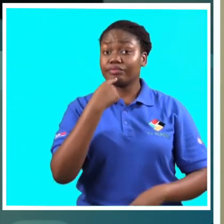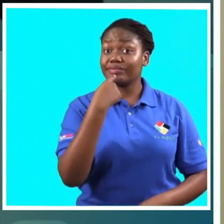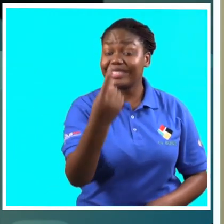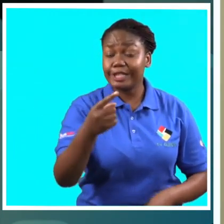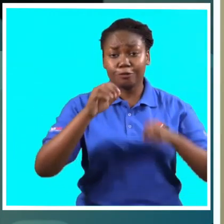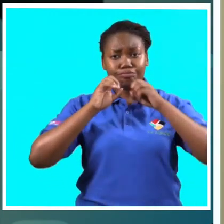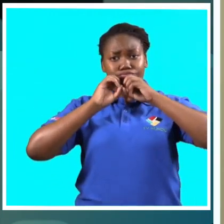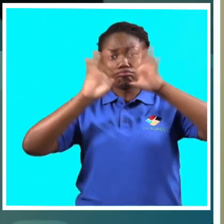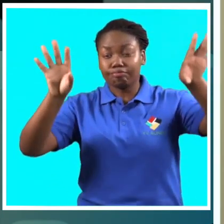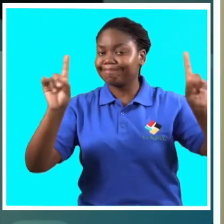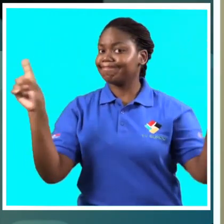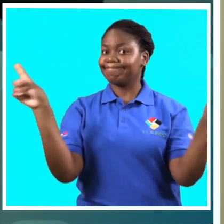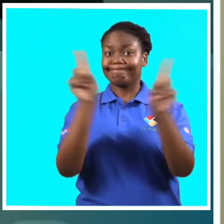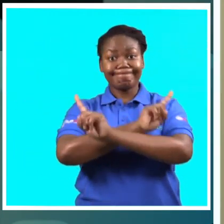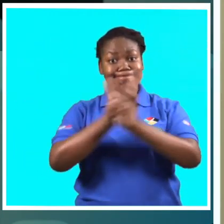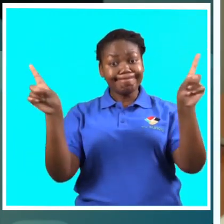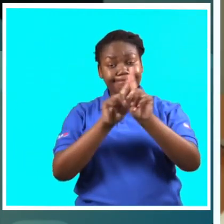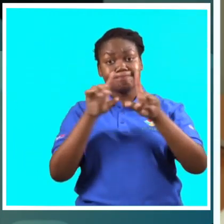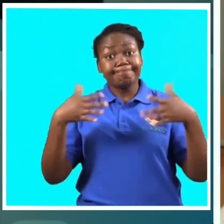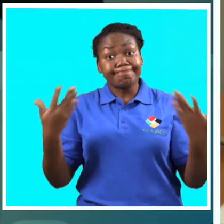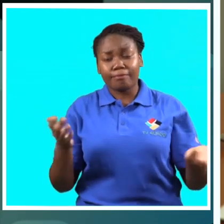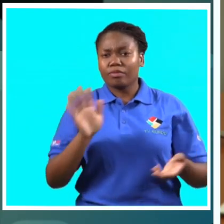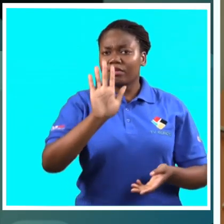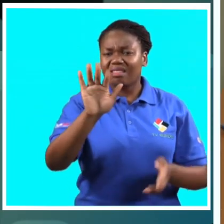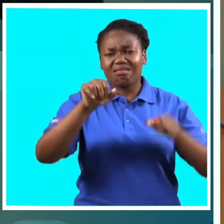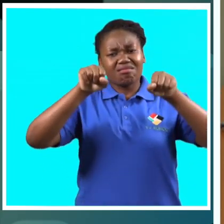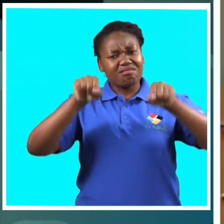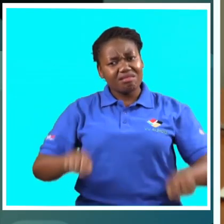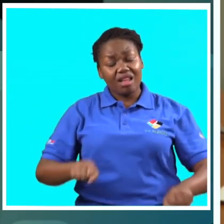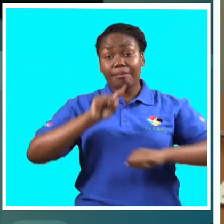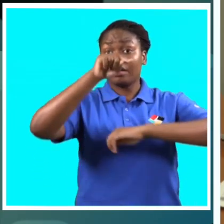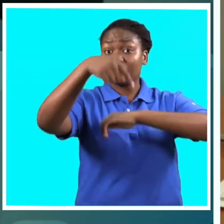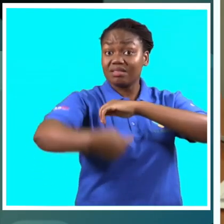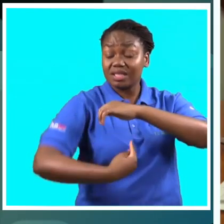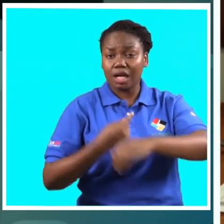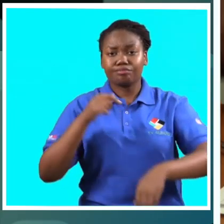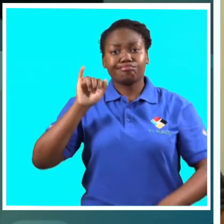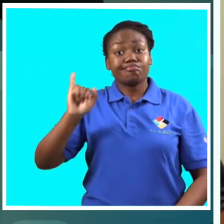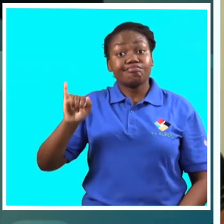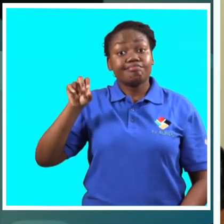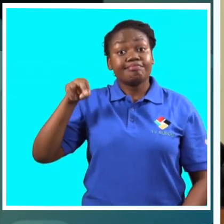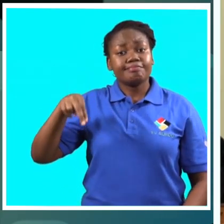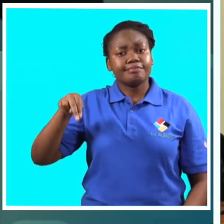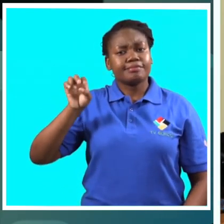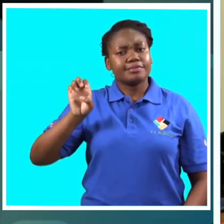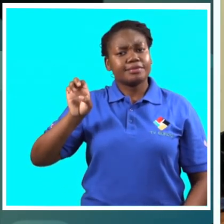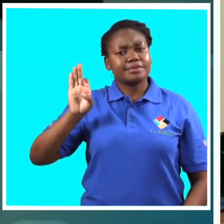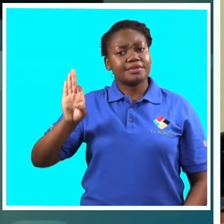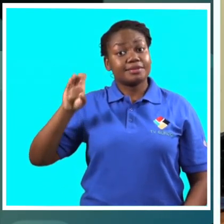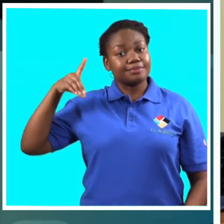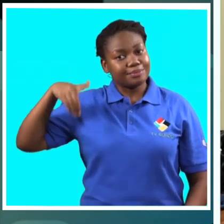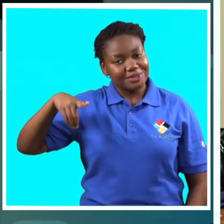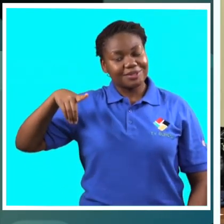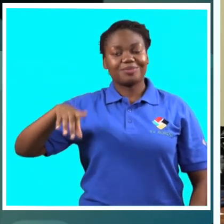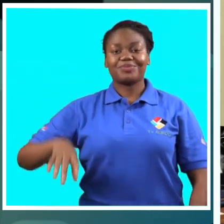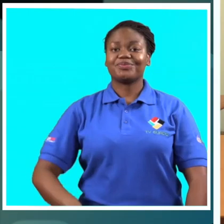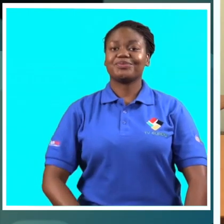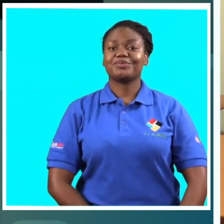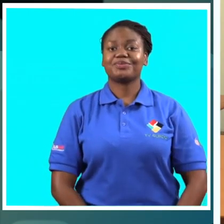formar, de maneiras que essas pessoas tenham oportunidades iguais ou